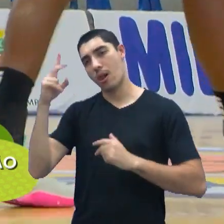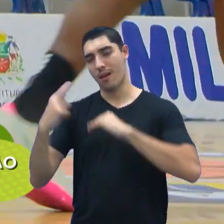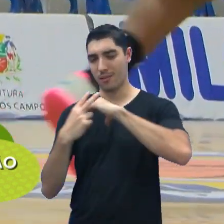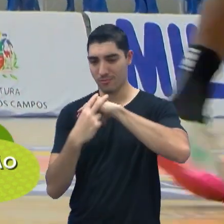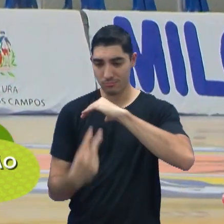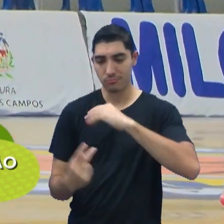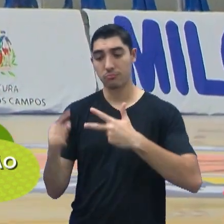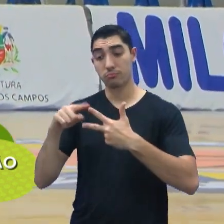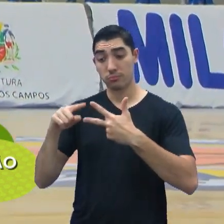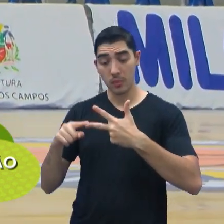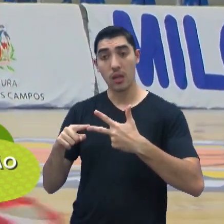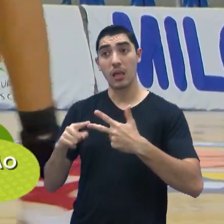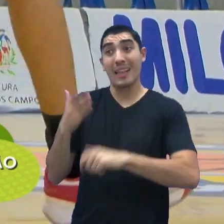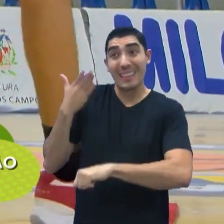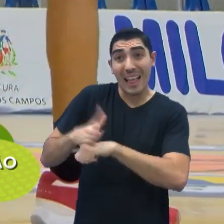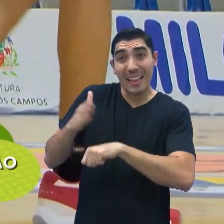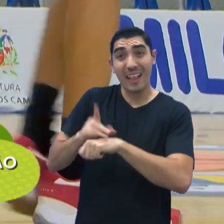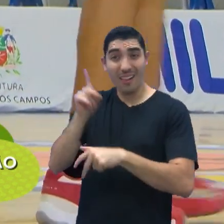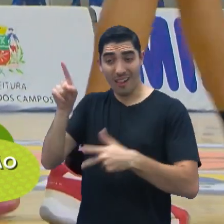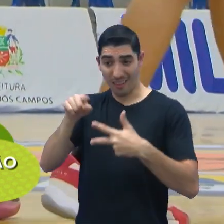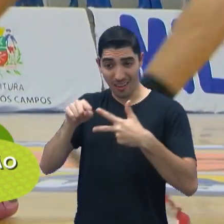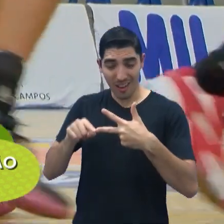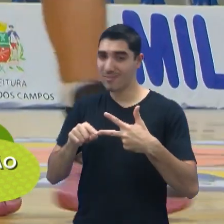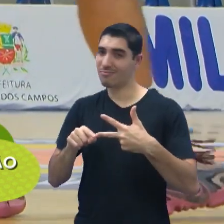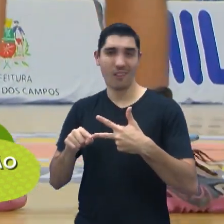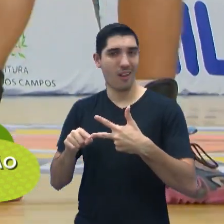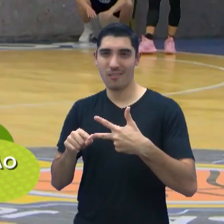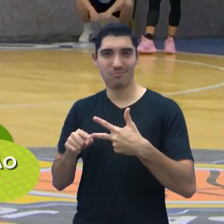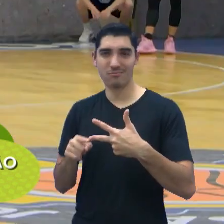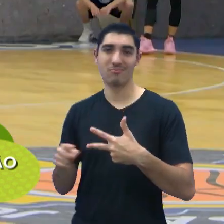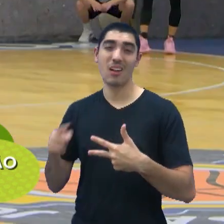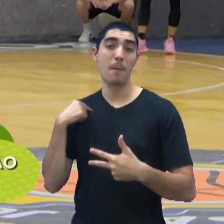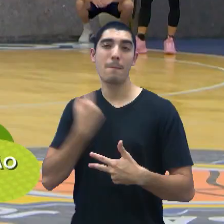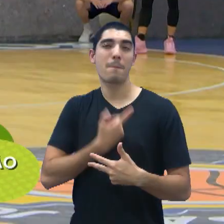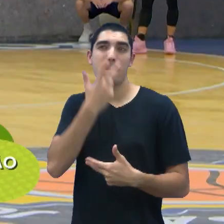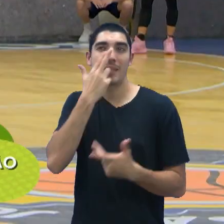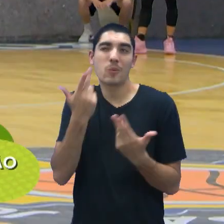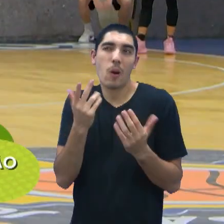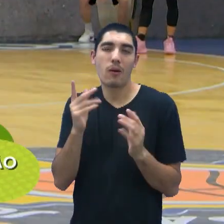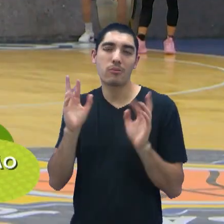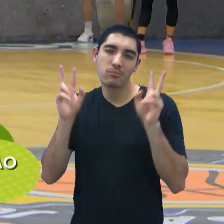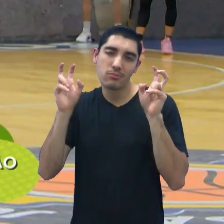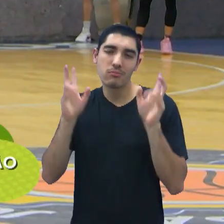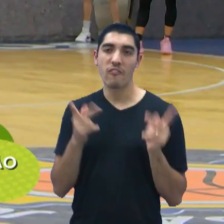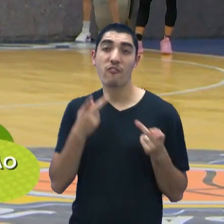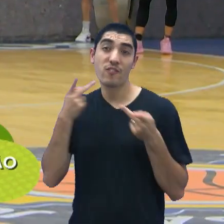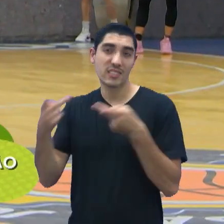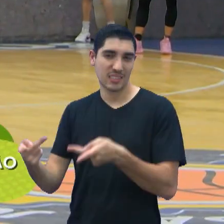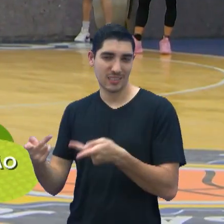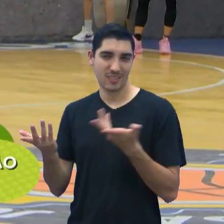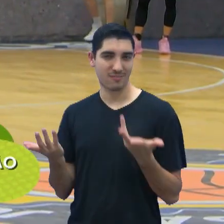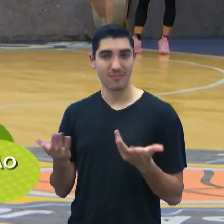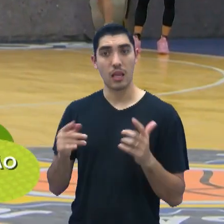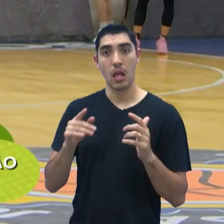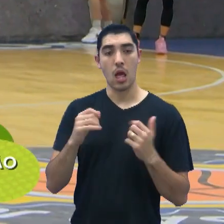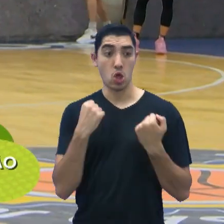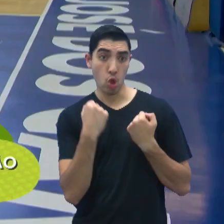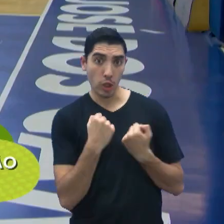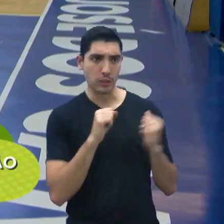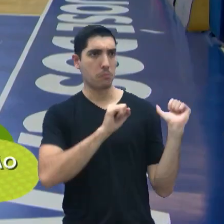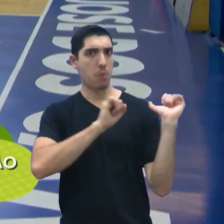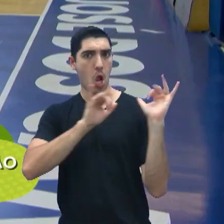que a gente não está treinando. Então a gente é um visitante entre aspas, né? A gente acaba sendo visitante também. A torcida é lógico que ajuda lá, ajuda em qualquer